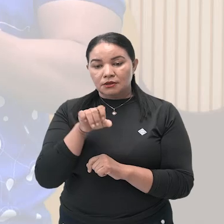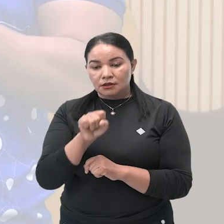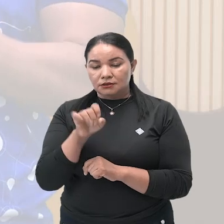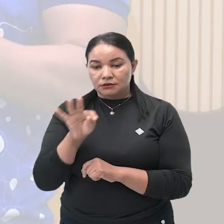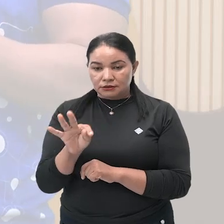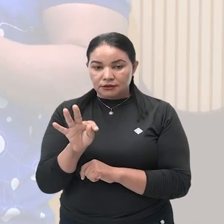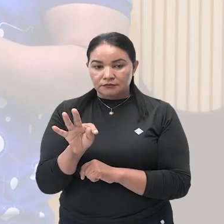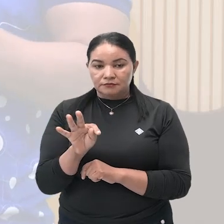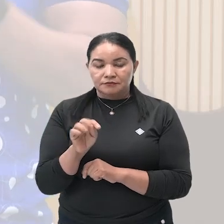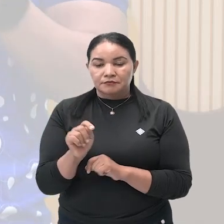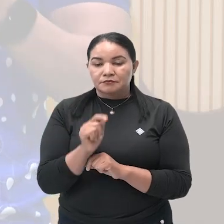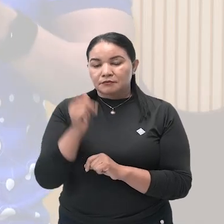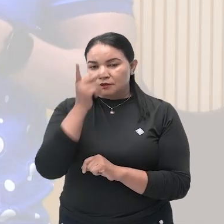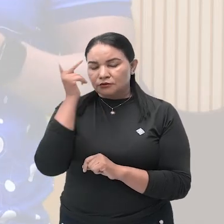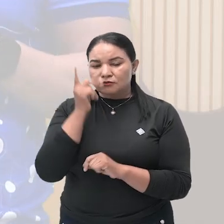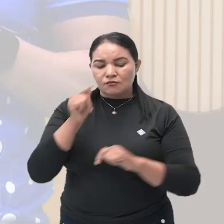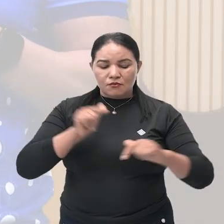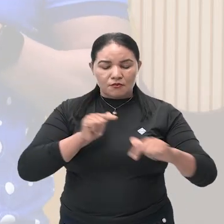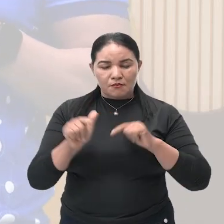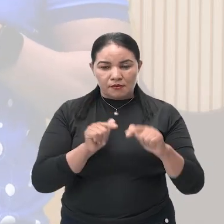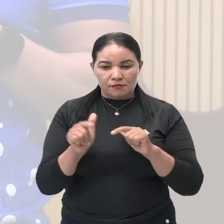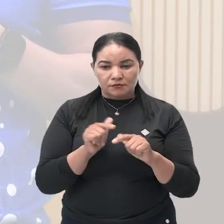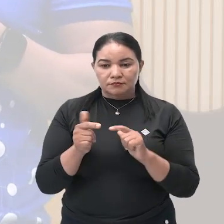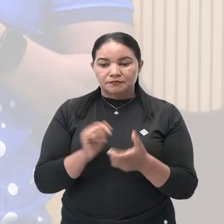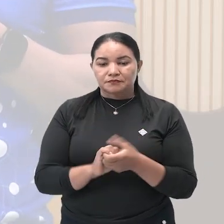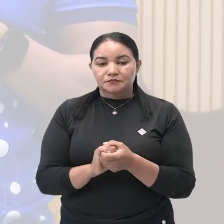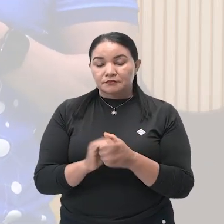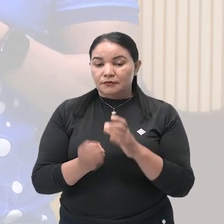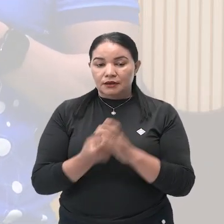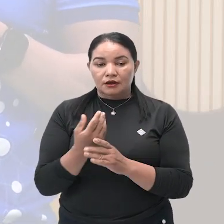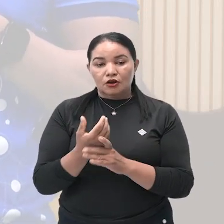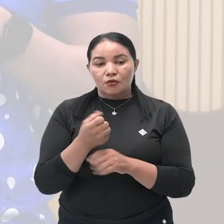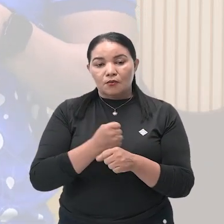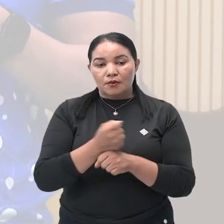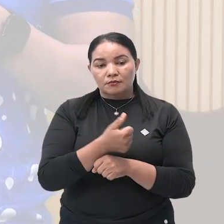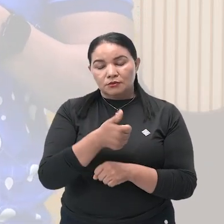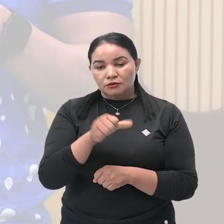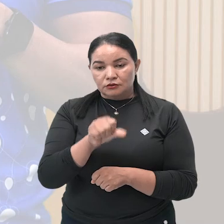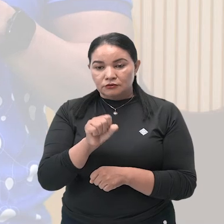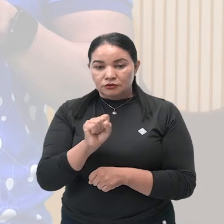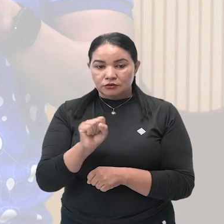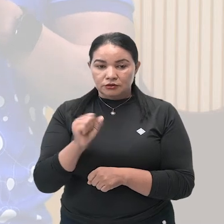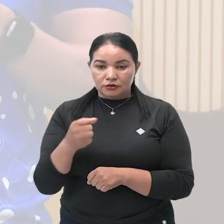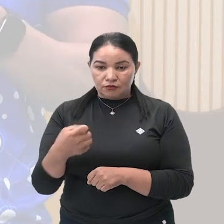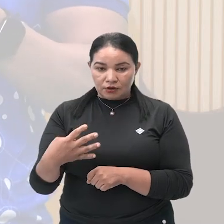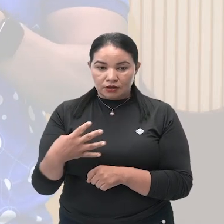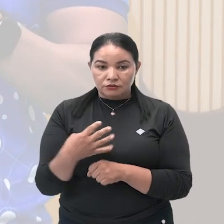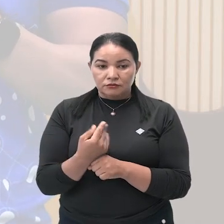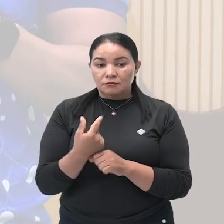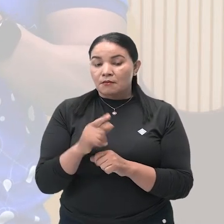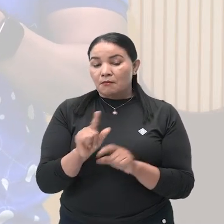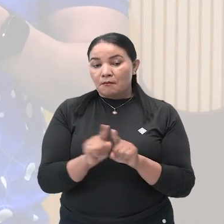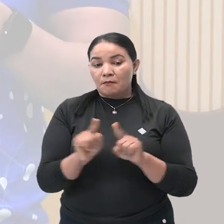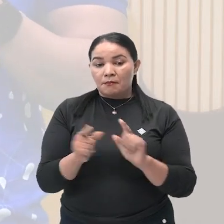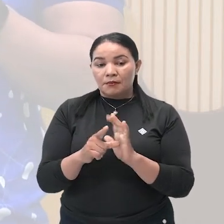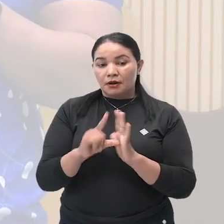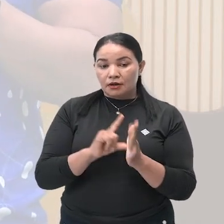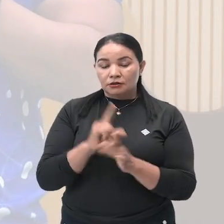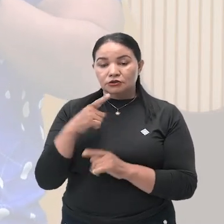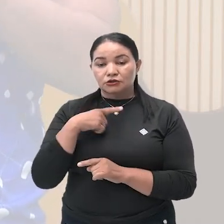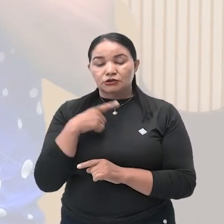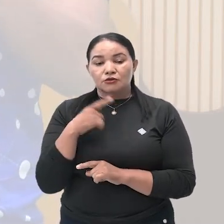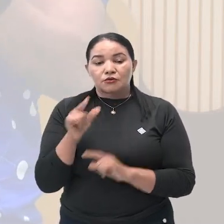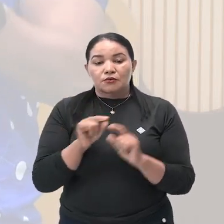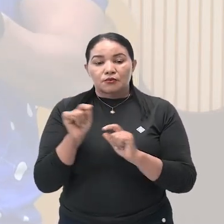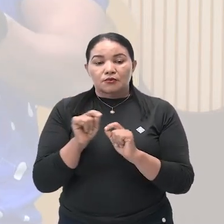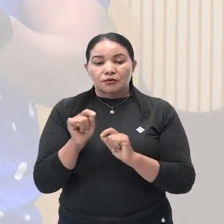Sem Terra, tá bom? Ele foi criado no ano de 1984, mas ele teve um antecessor ali, tá bom? Nós tínhamos